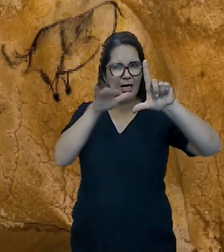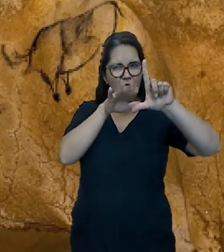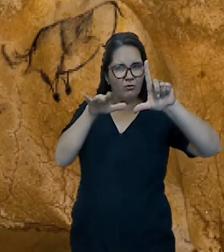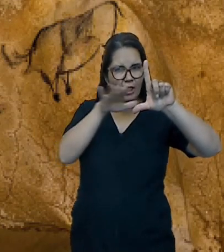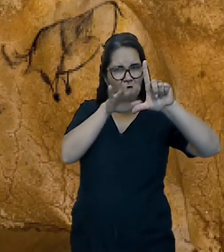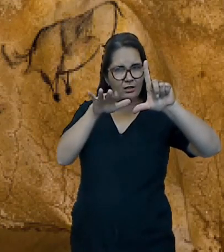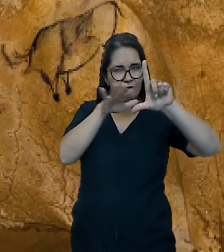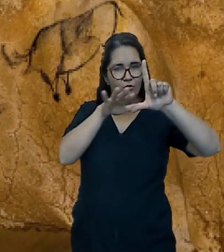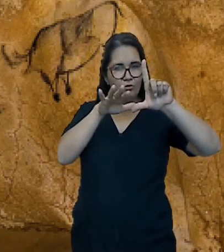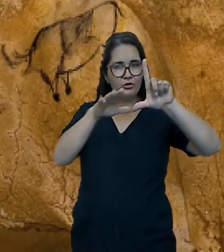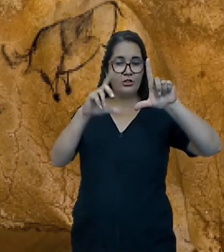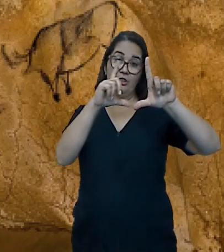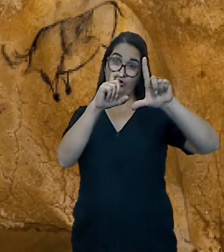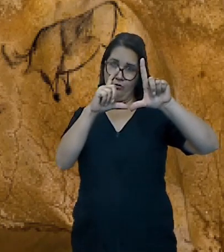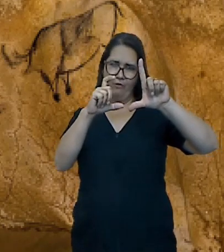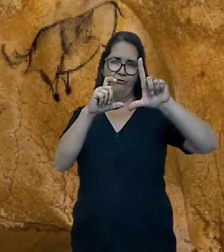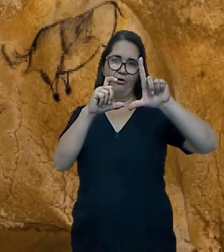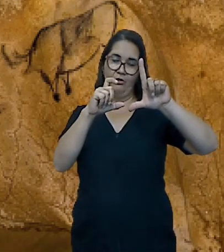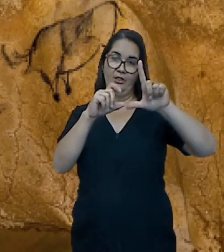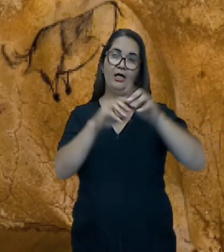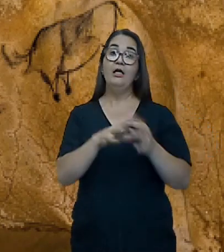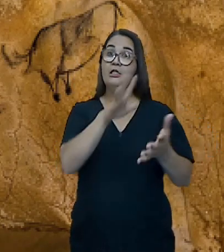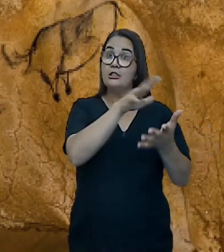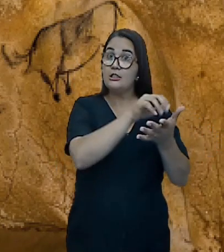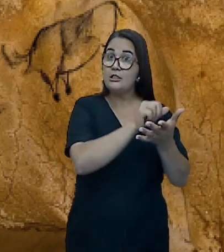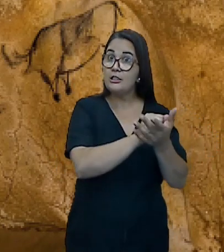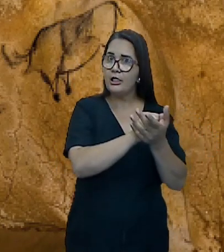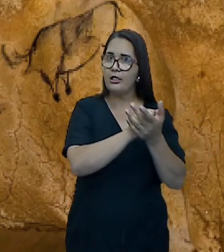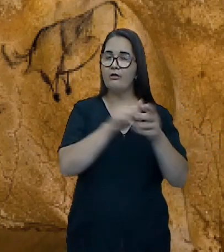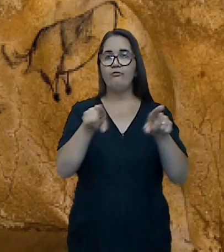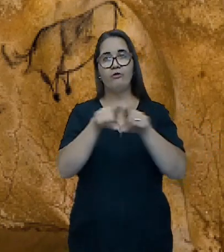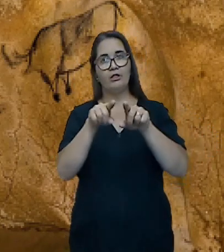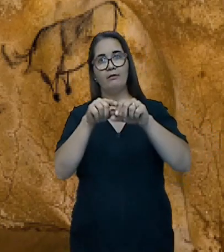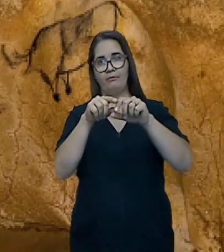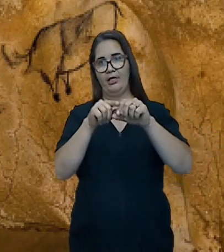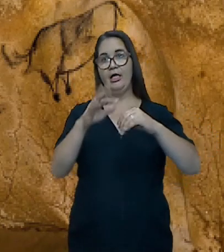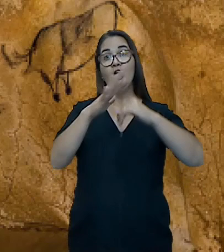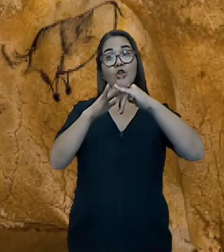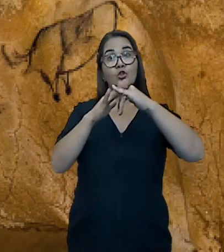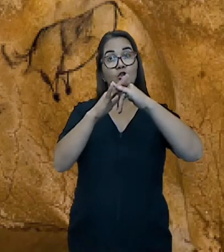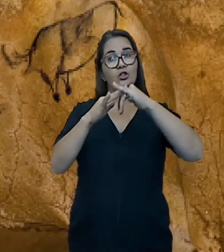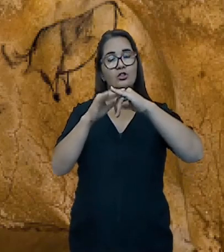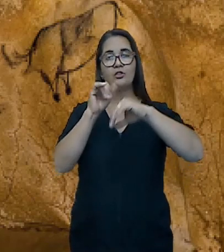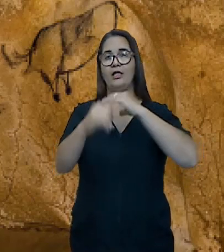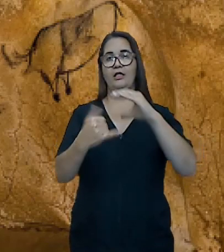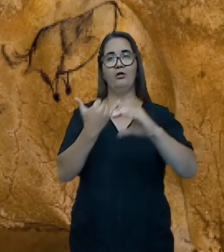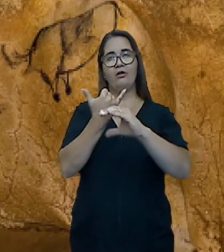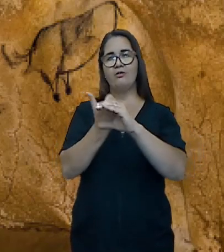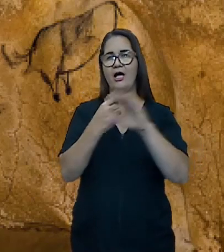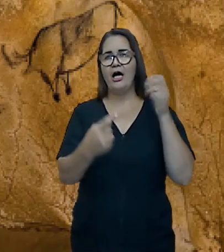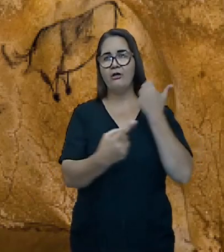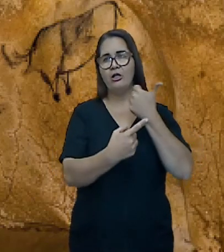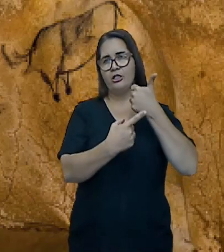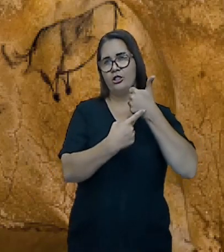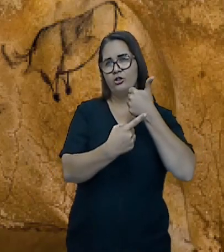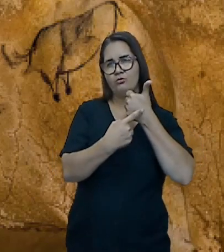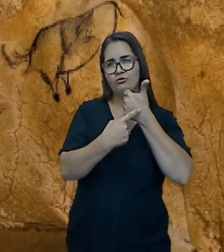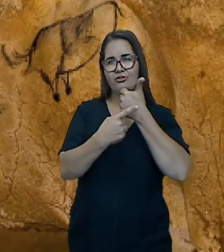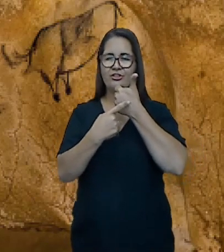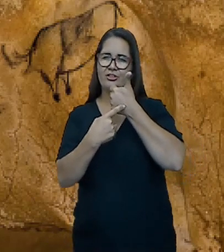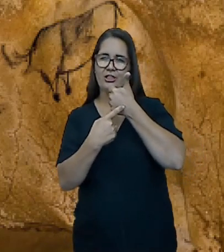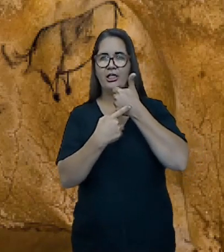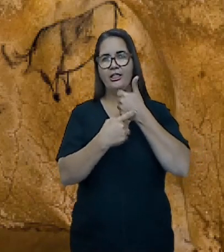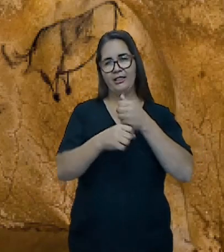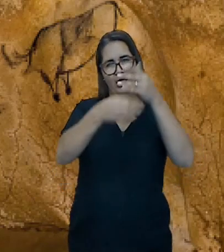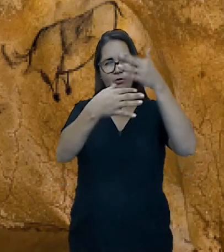aparece aqui no canto da tela. Se inscreva também em nosso canal do YouTube, deixe seu like, seus comentários e